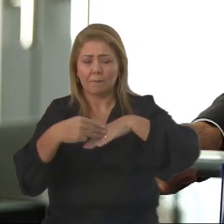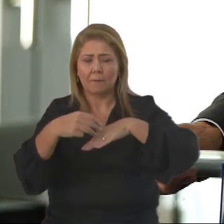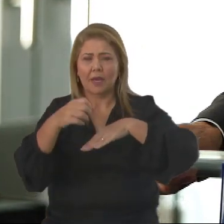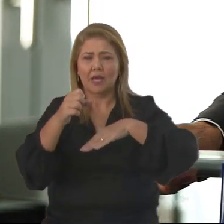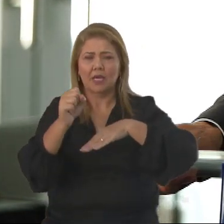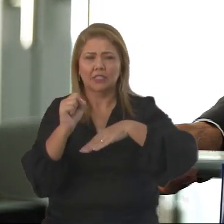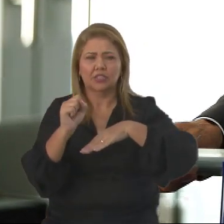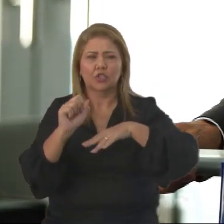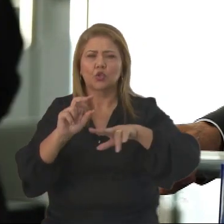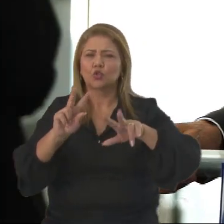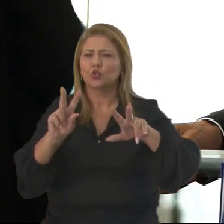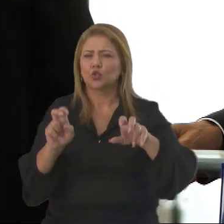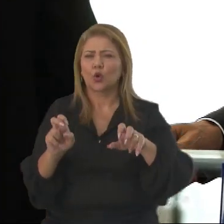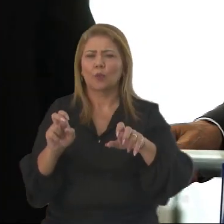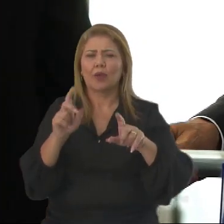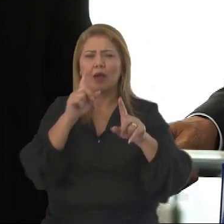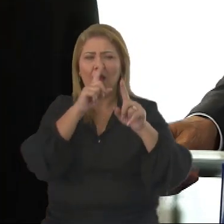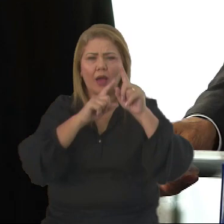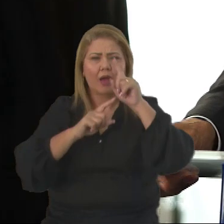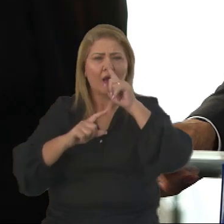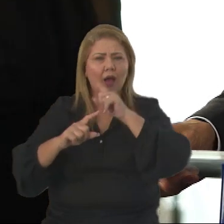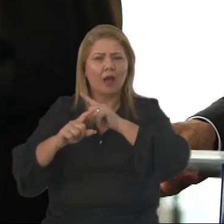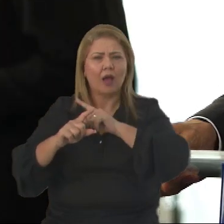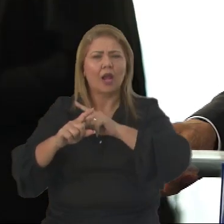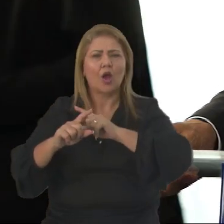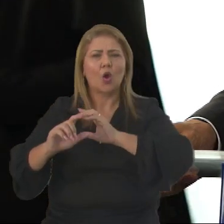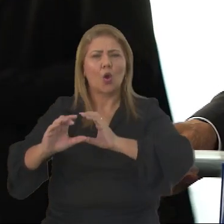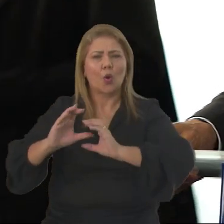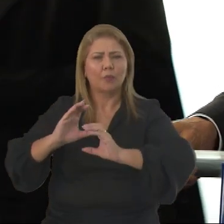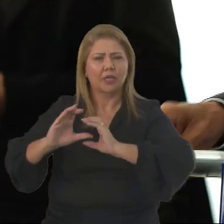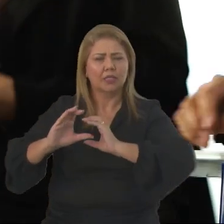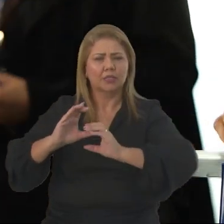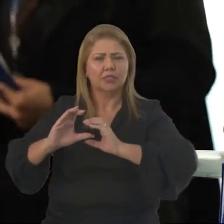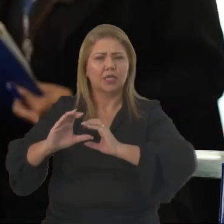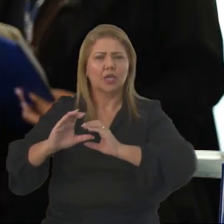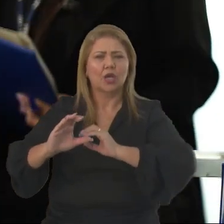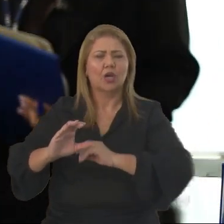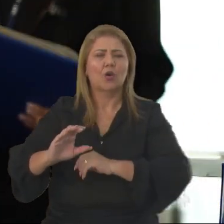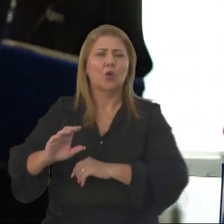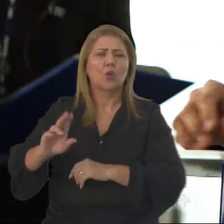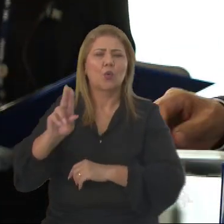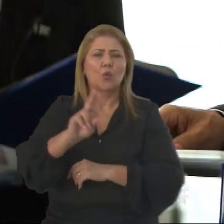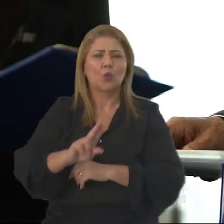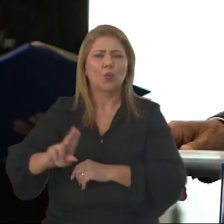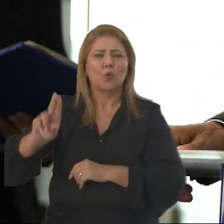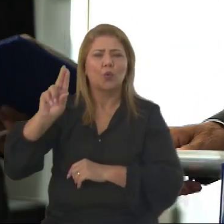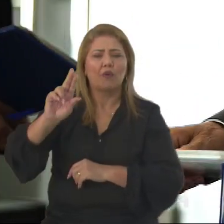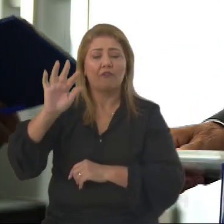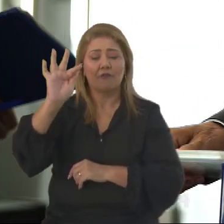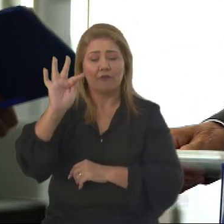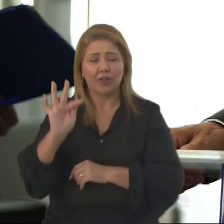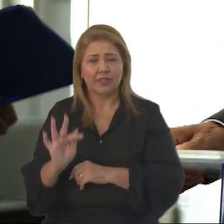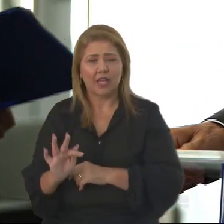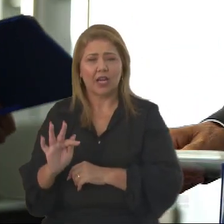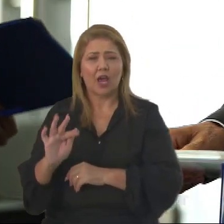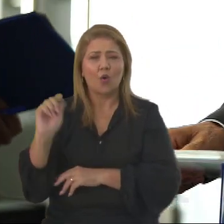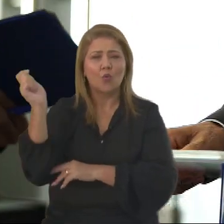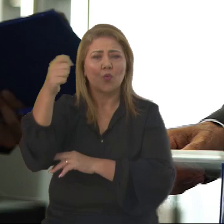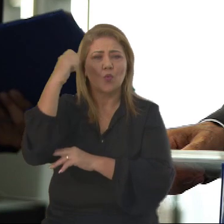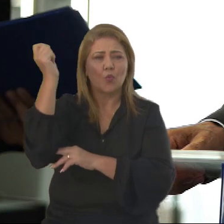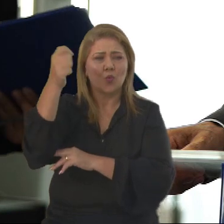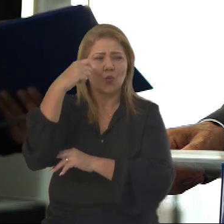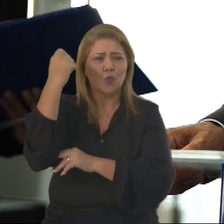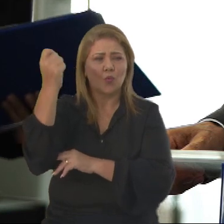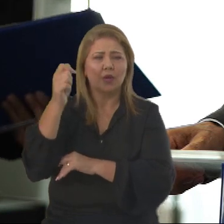da comunicação humana pela Universidade Federal de Santa Maria, Rio Grande do Sul. É especialista em voz